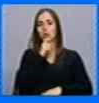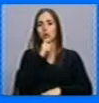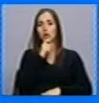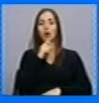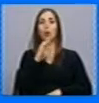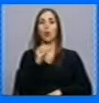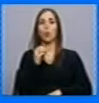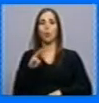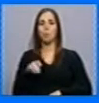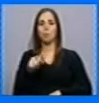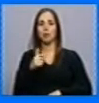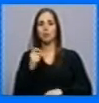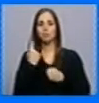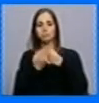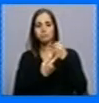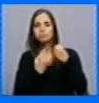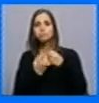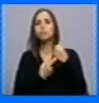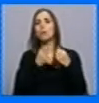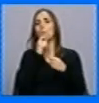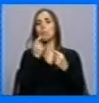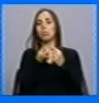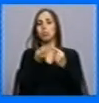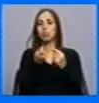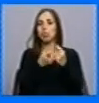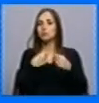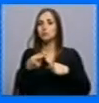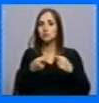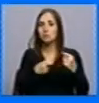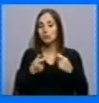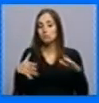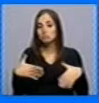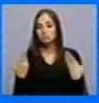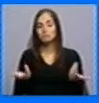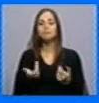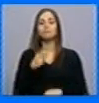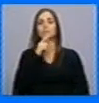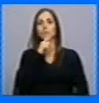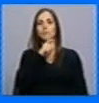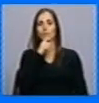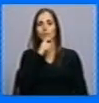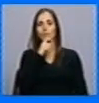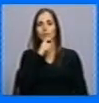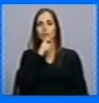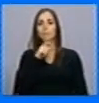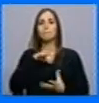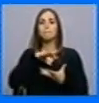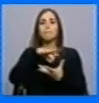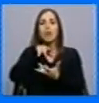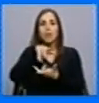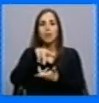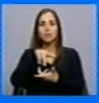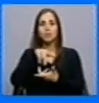que estavam a implodir perto da estrela, podia ser um planeta que estava a